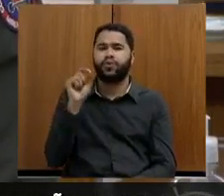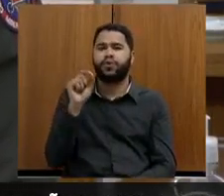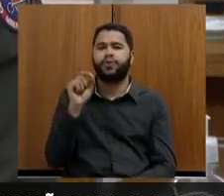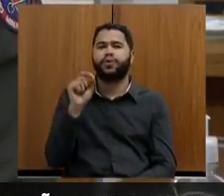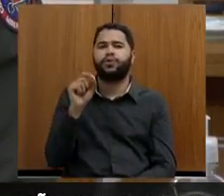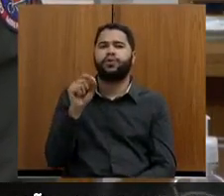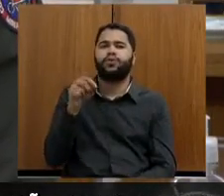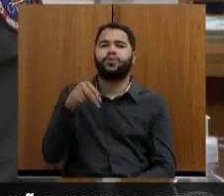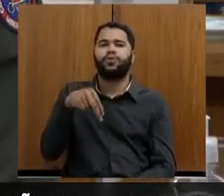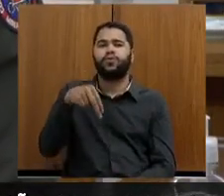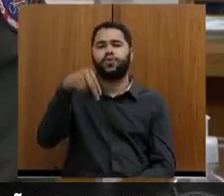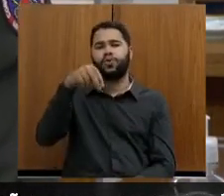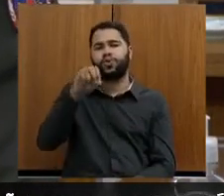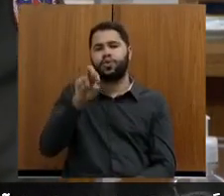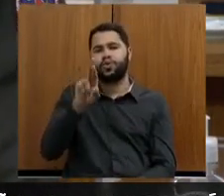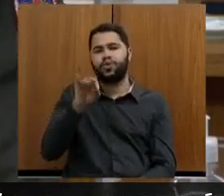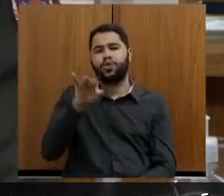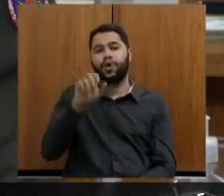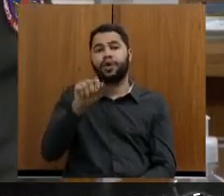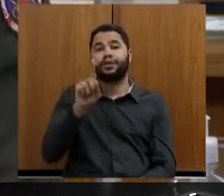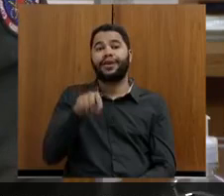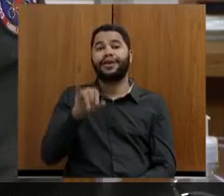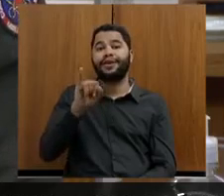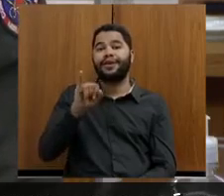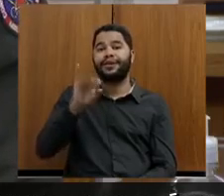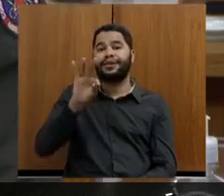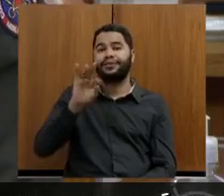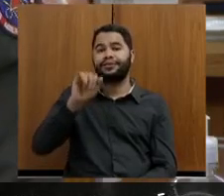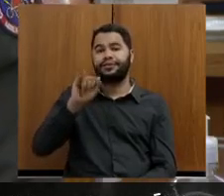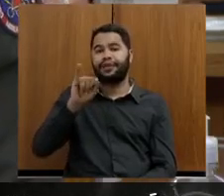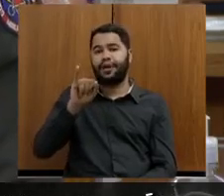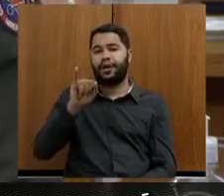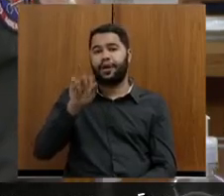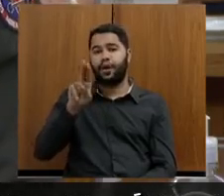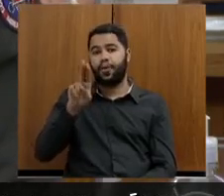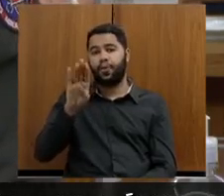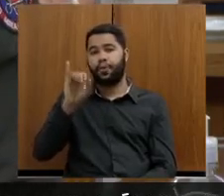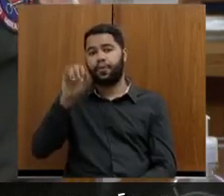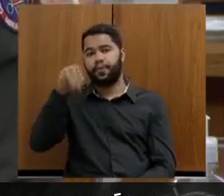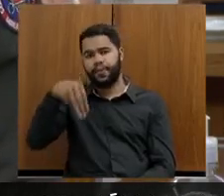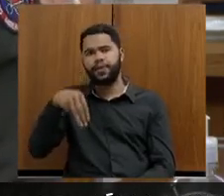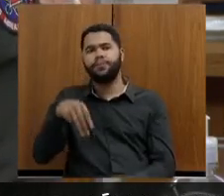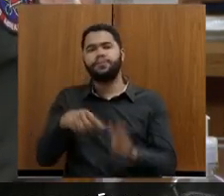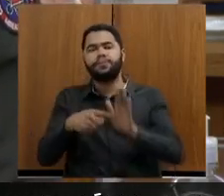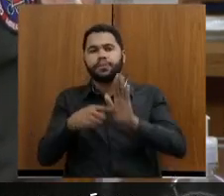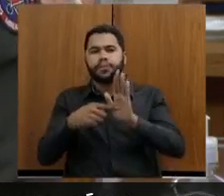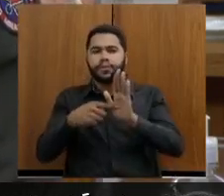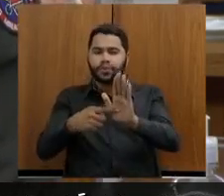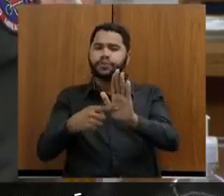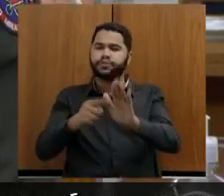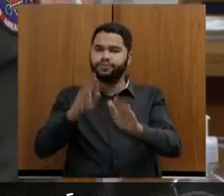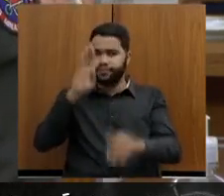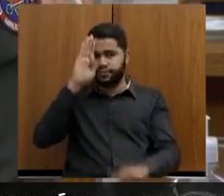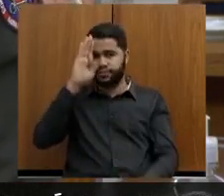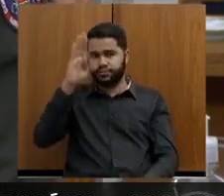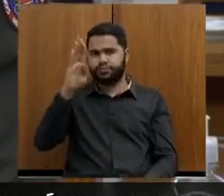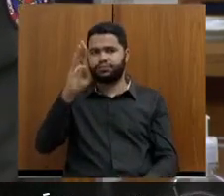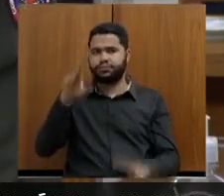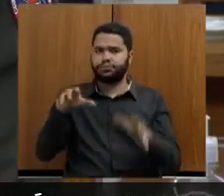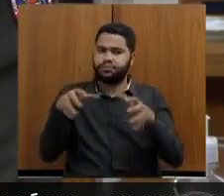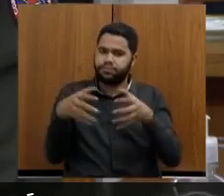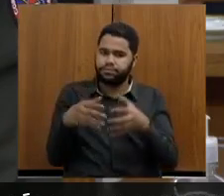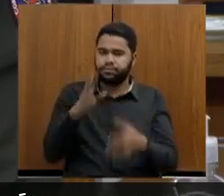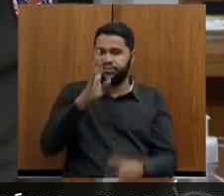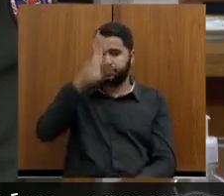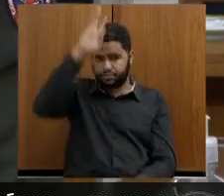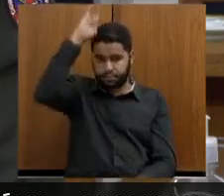a Noroeste do Estado que Itaobim o Entroncamento também importante mostrando que é uma prioridade do Corpo